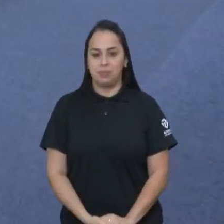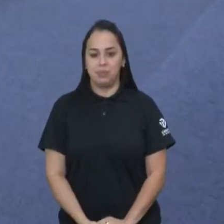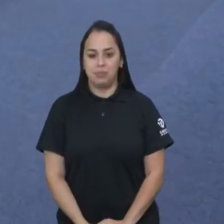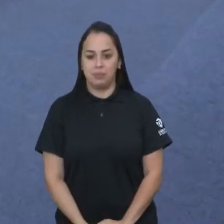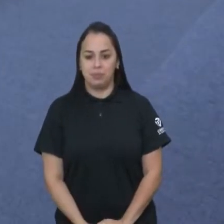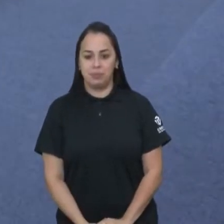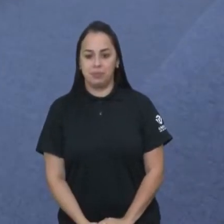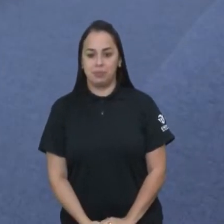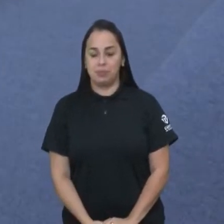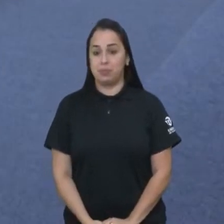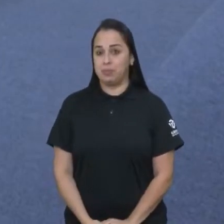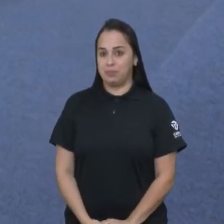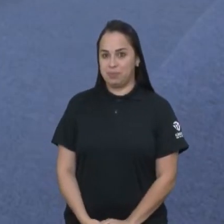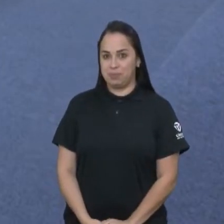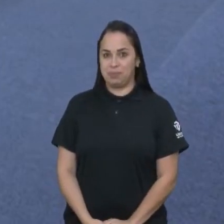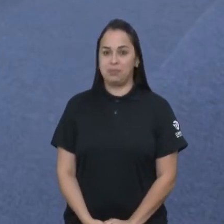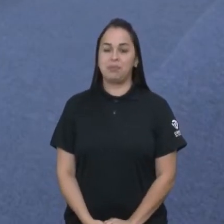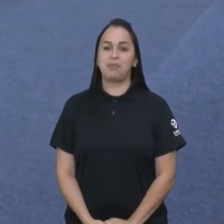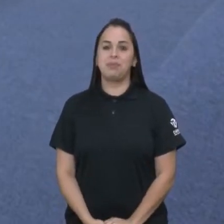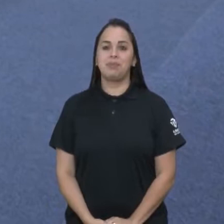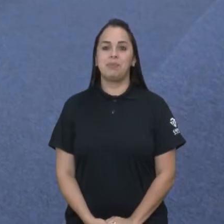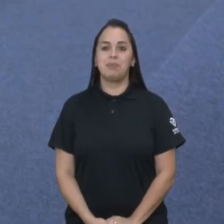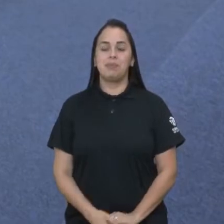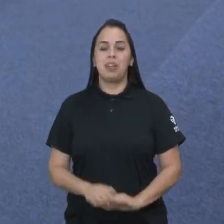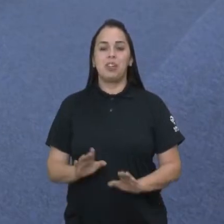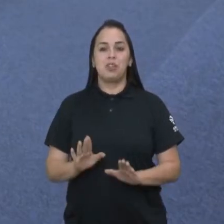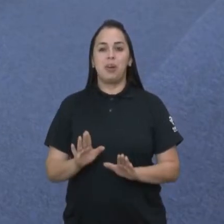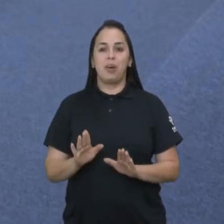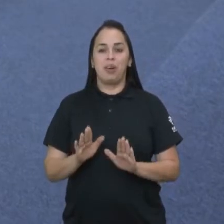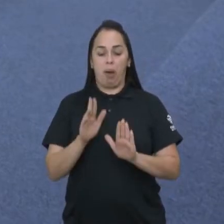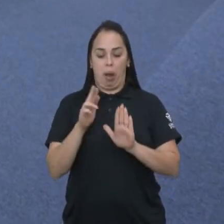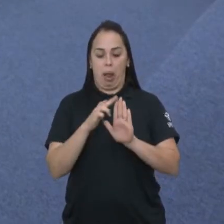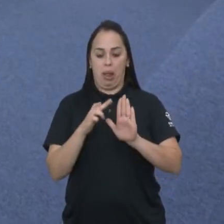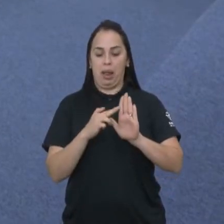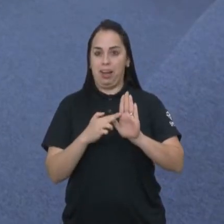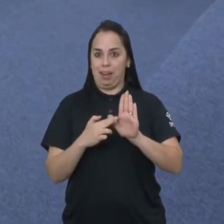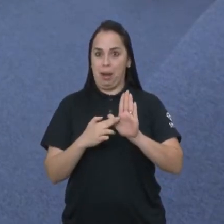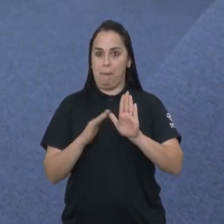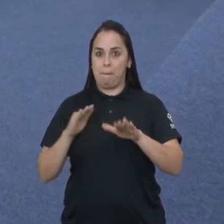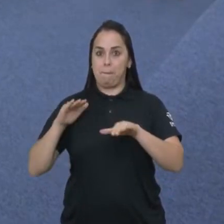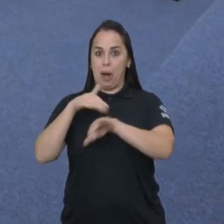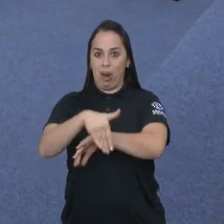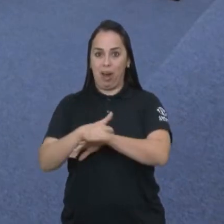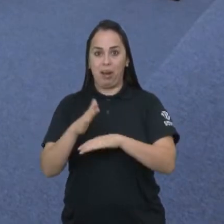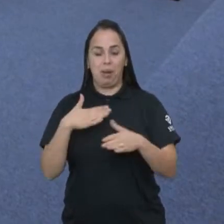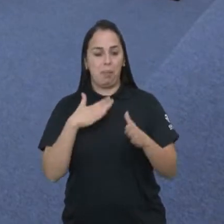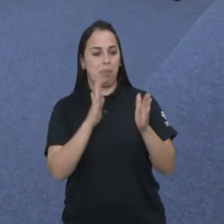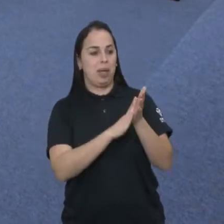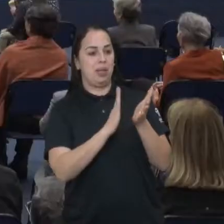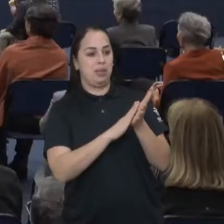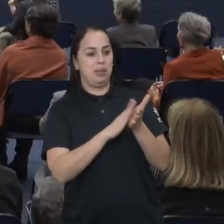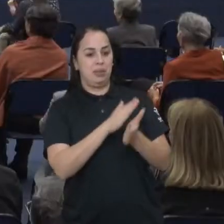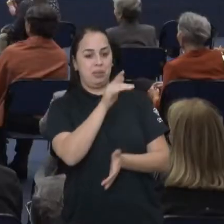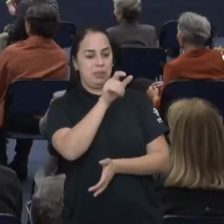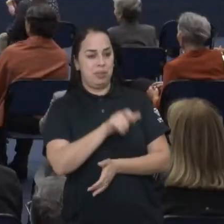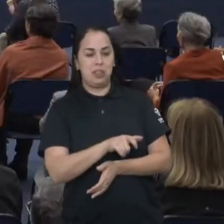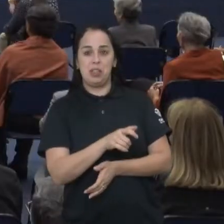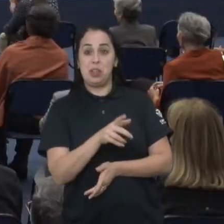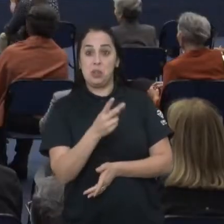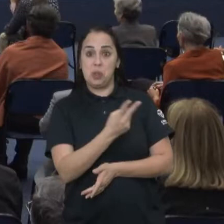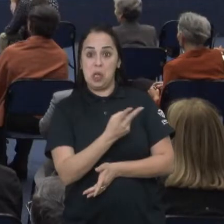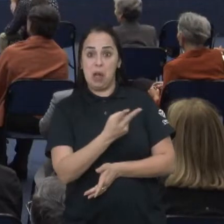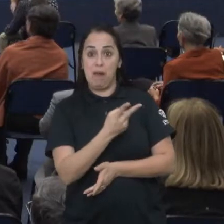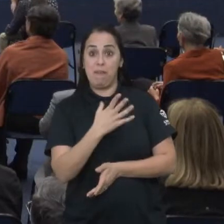Deixa eu só furar um pouquinho o protocolo também. Pedro, parabéns, viu, cara? Você e o Luiz